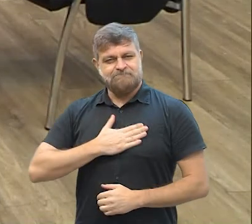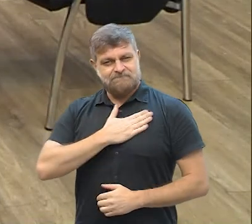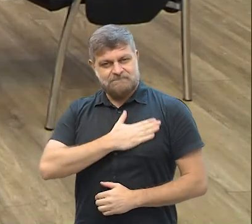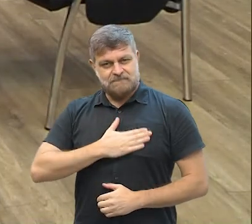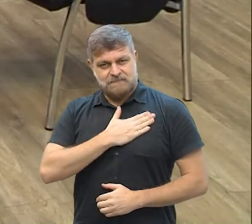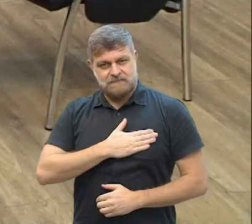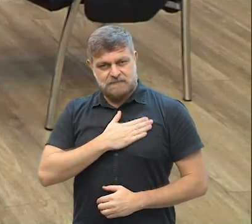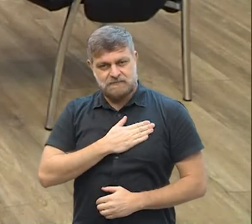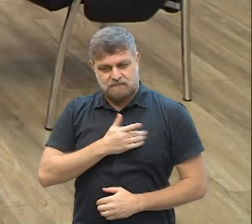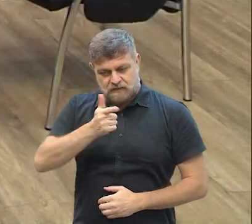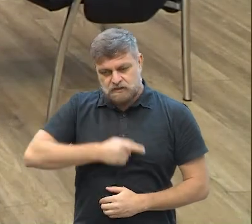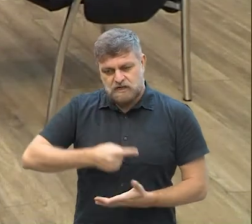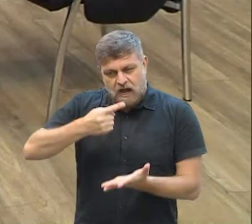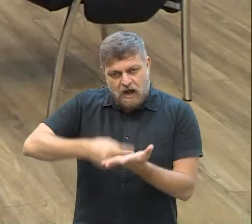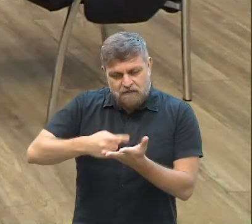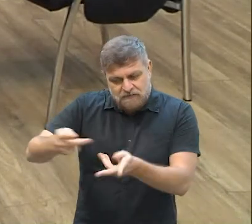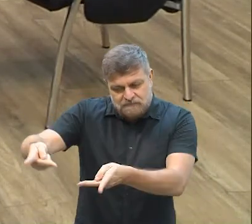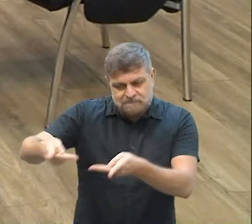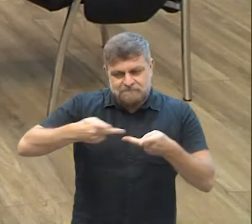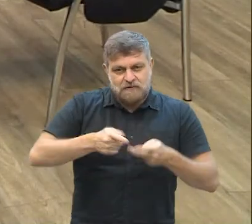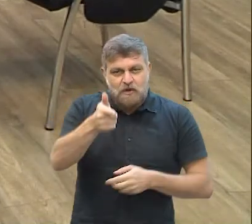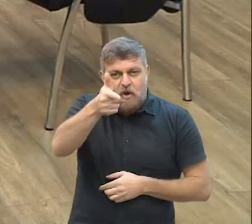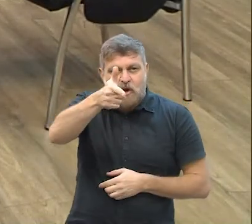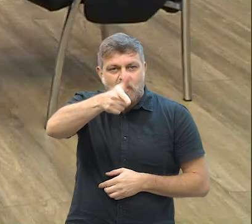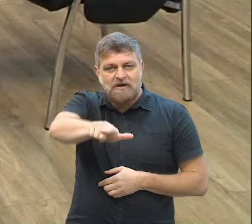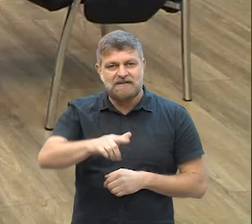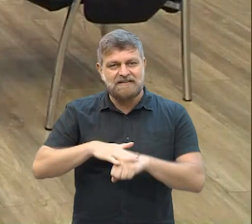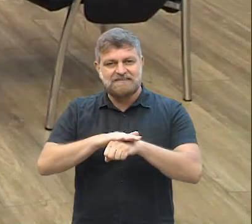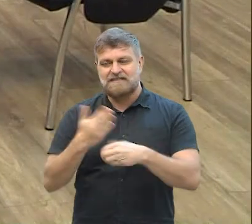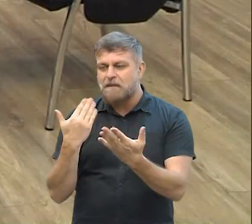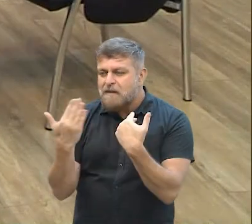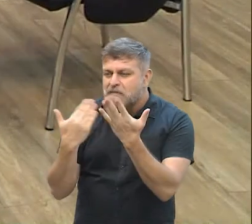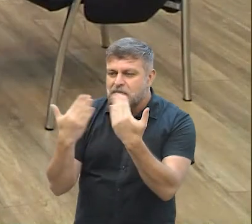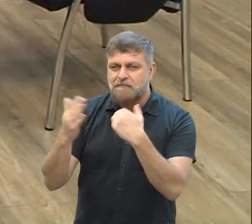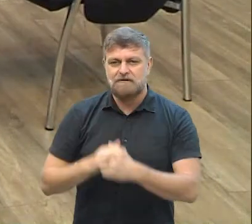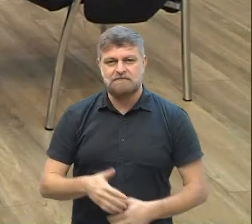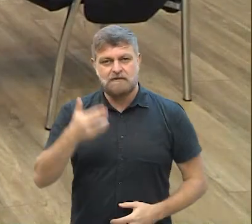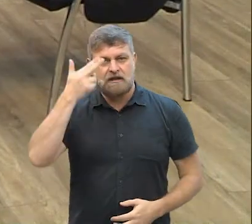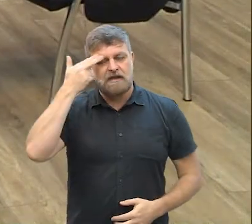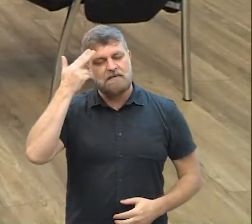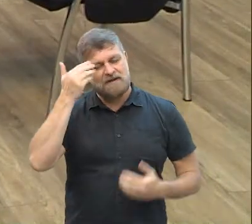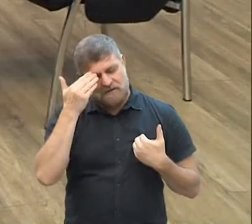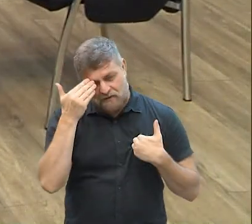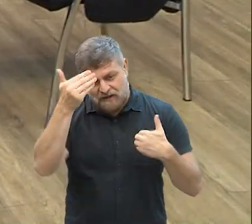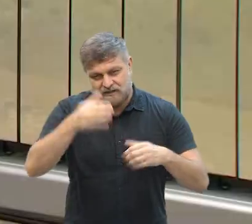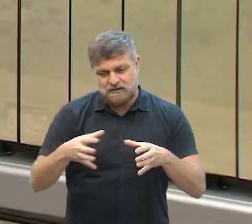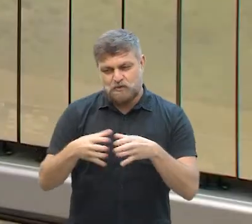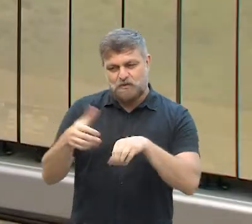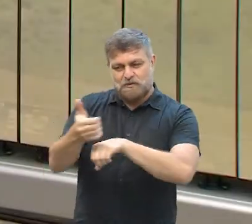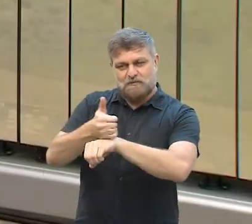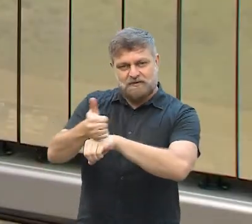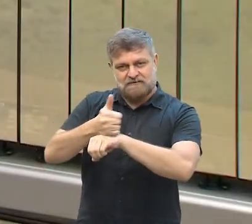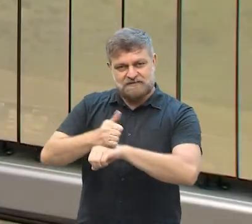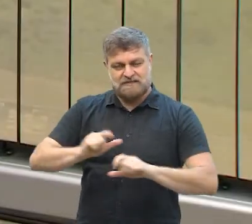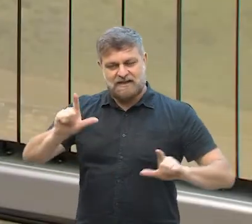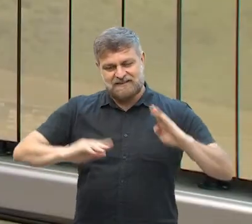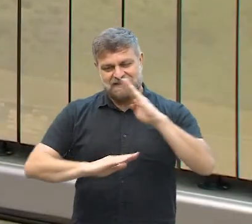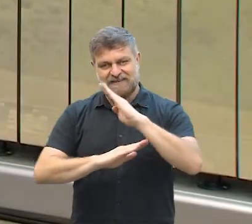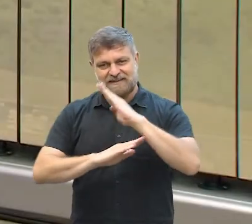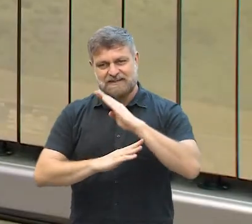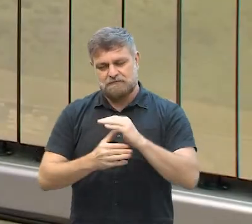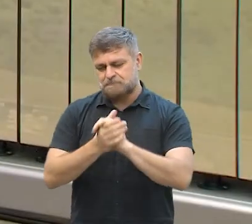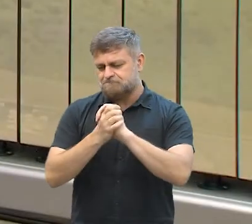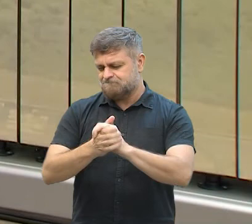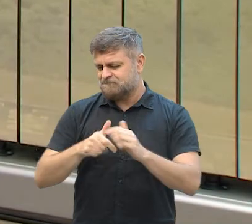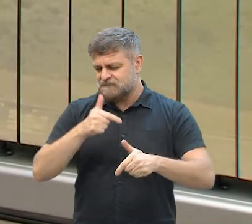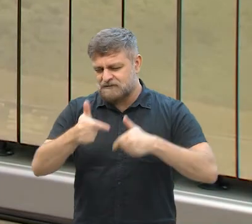casa gostou bastante. Já fica a oportunidade aqui para uma próxima vez a gente voltar a conversar. Gabriel, eu agradeço você, toda a sua equipe aqui, a